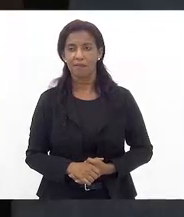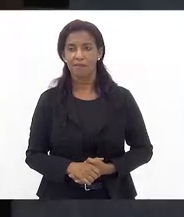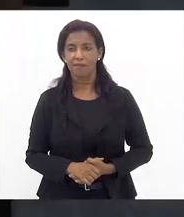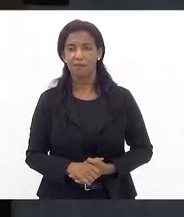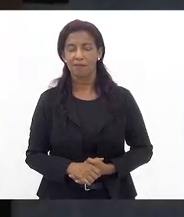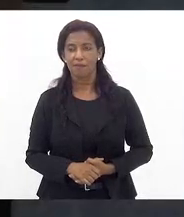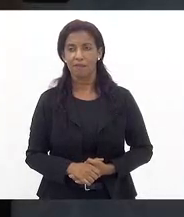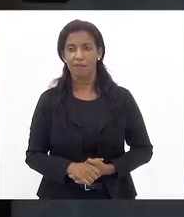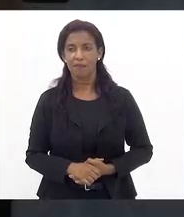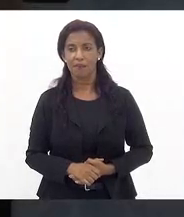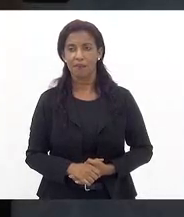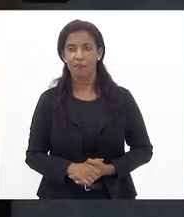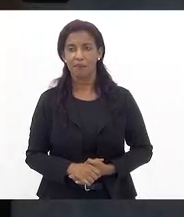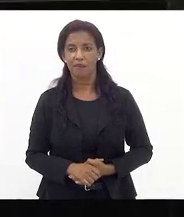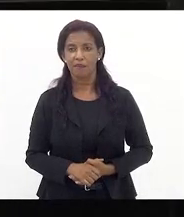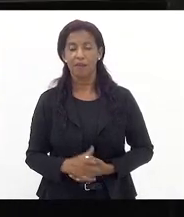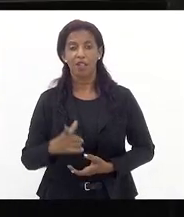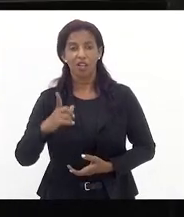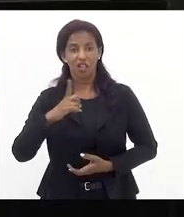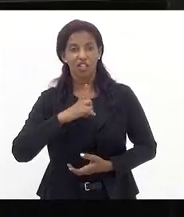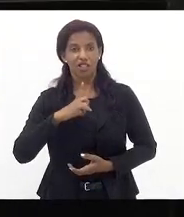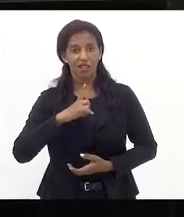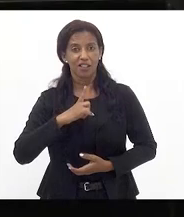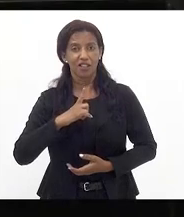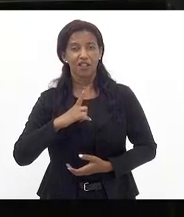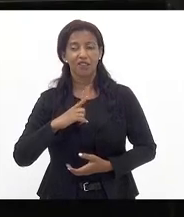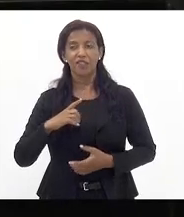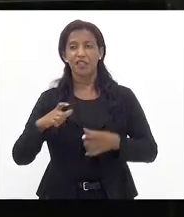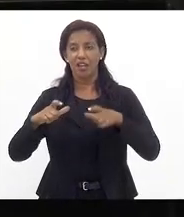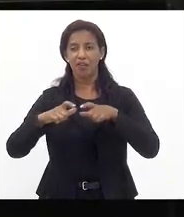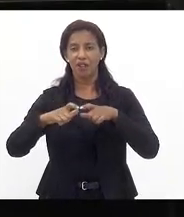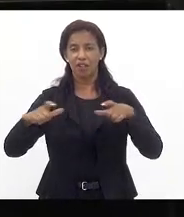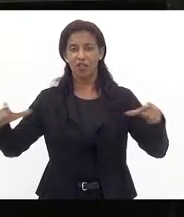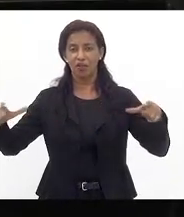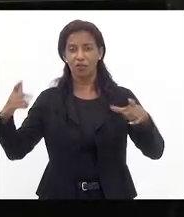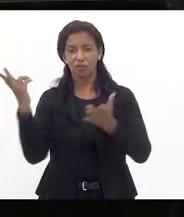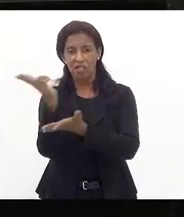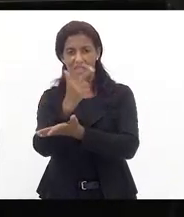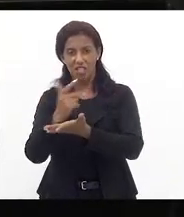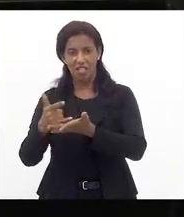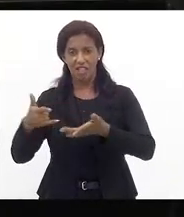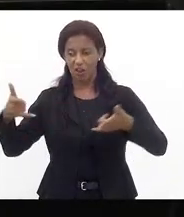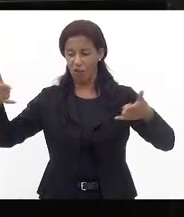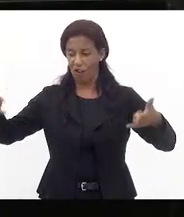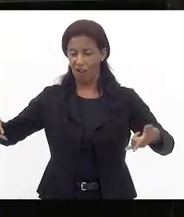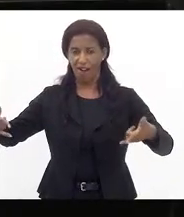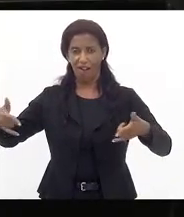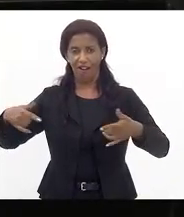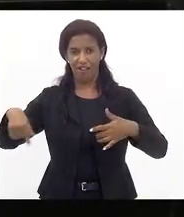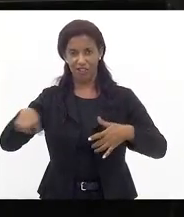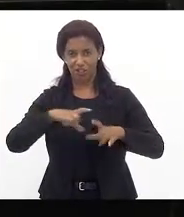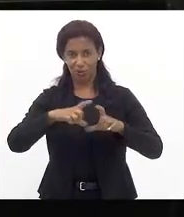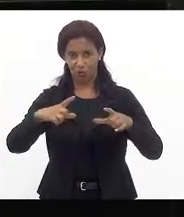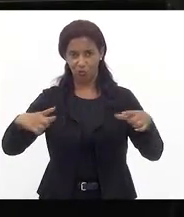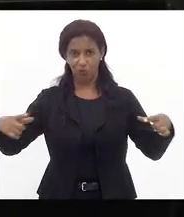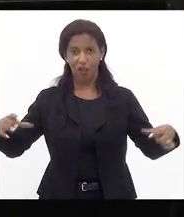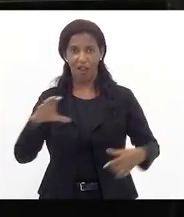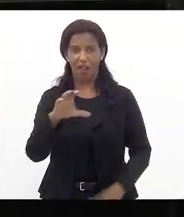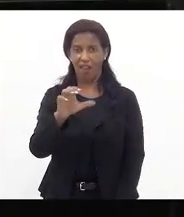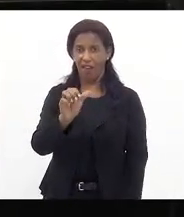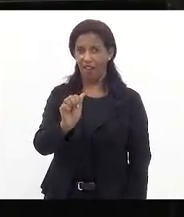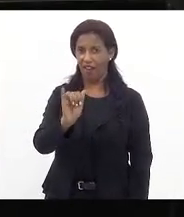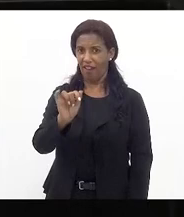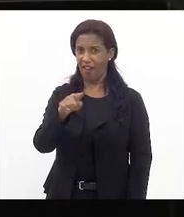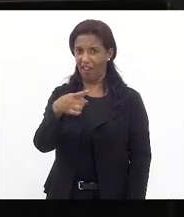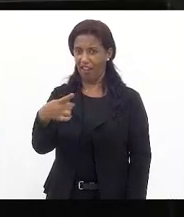Eu não sei. Já fizeram um caixão, cartaz. Agora eu quero agora fazer uma